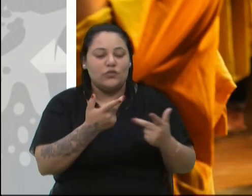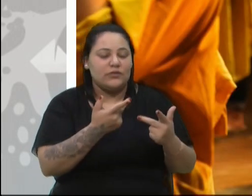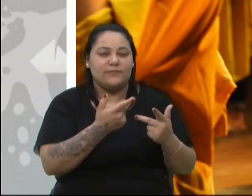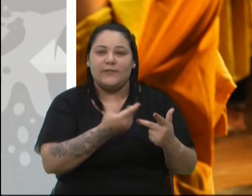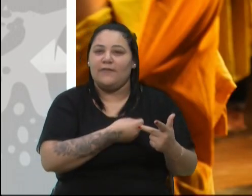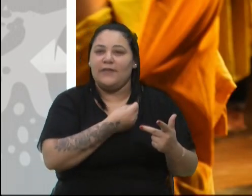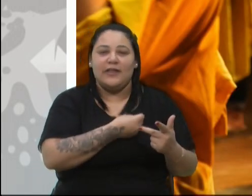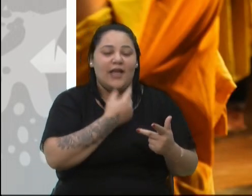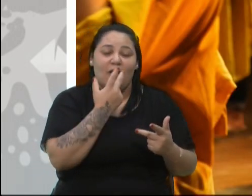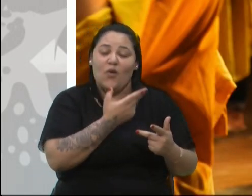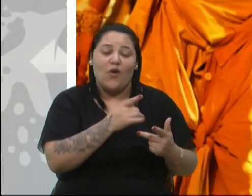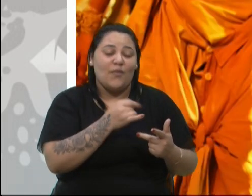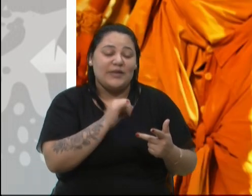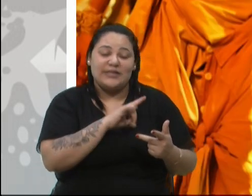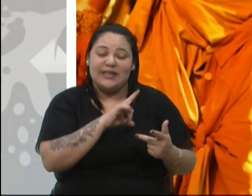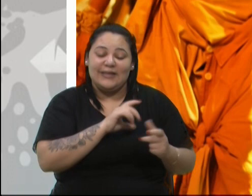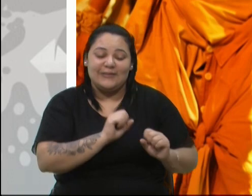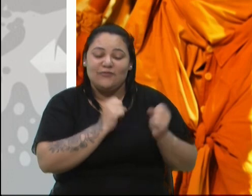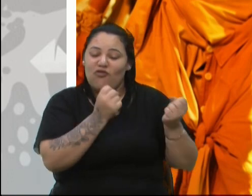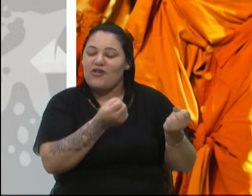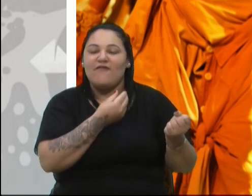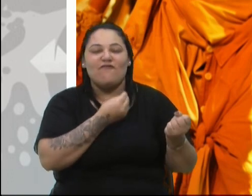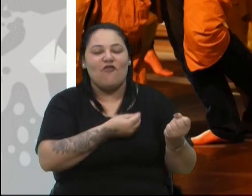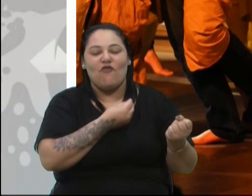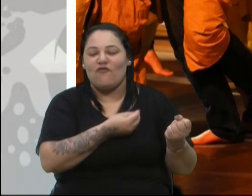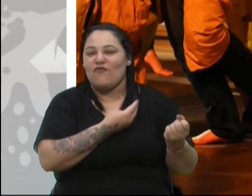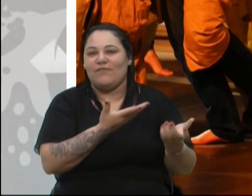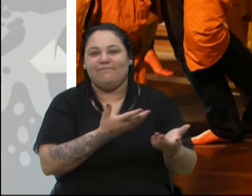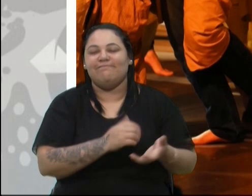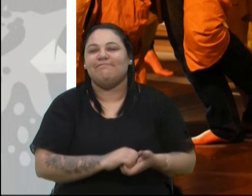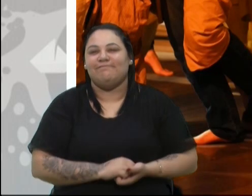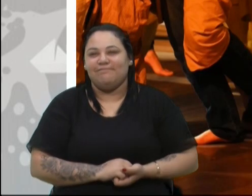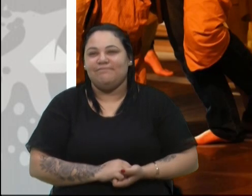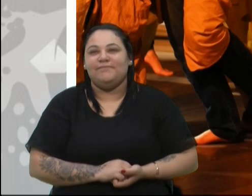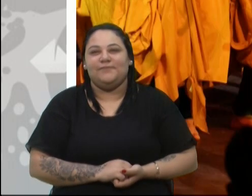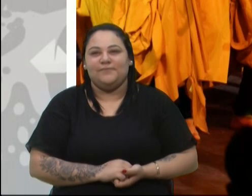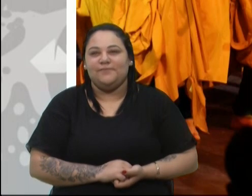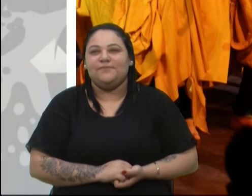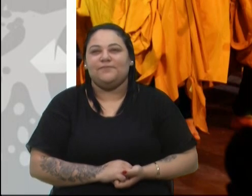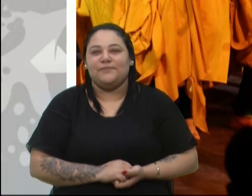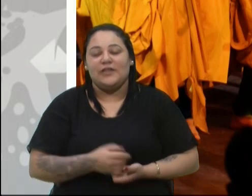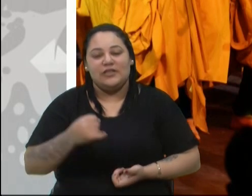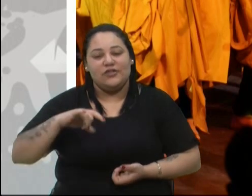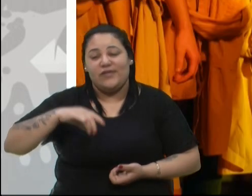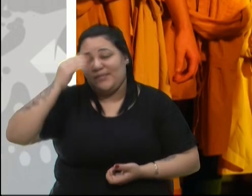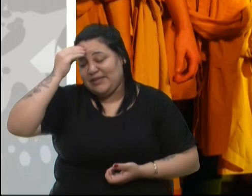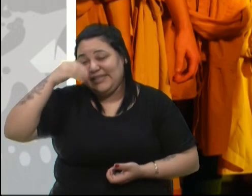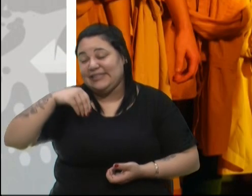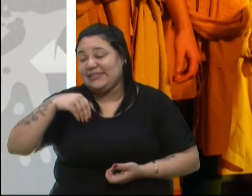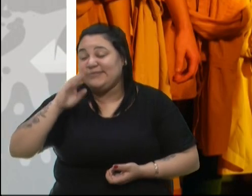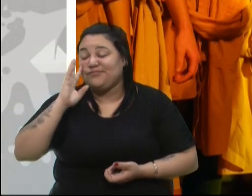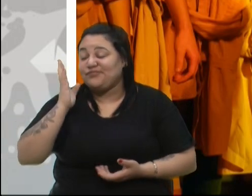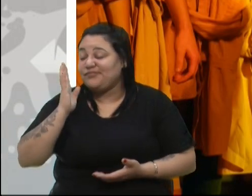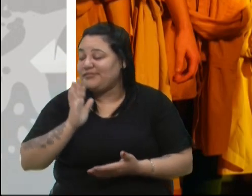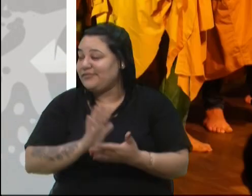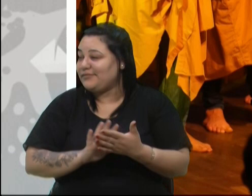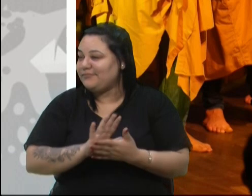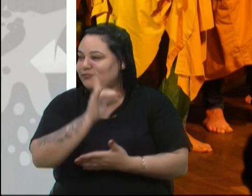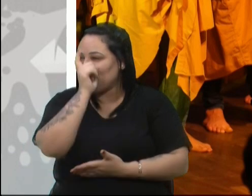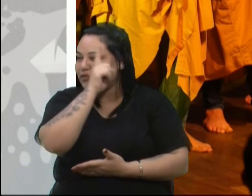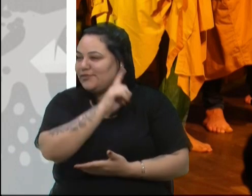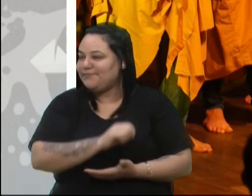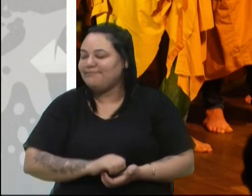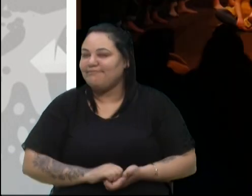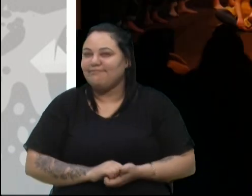vontade, a gente faz qualquer coisa bem. Se não tiver vontade, não faz nada, né? Nem aquilo que gosta. Então,